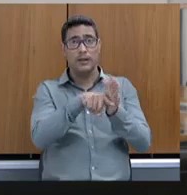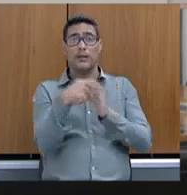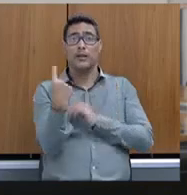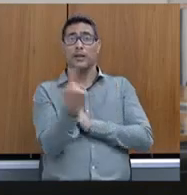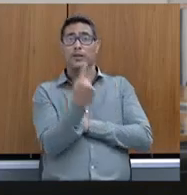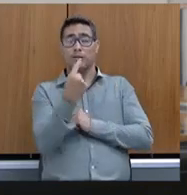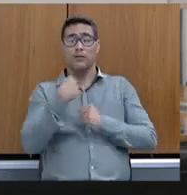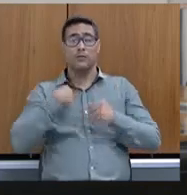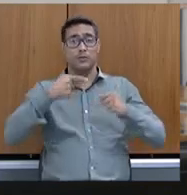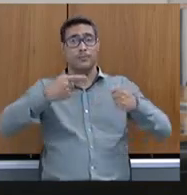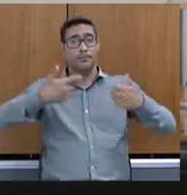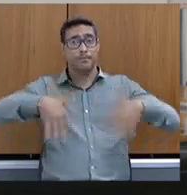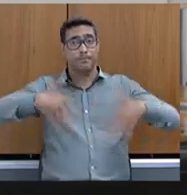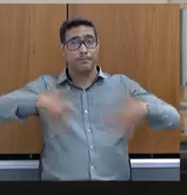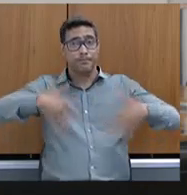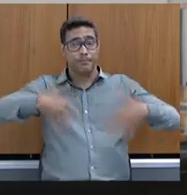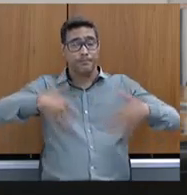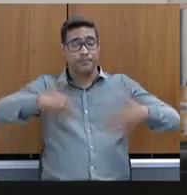apreensivos